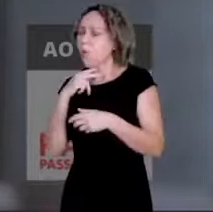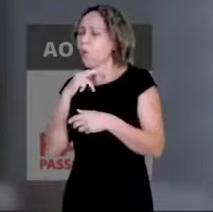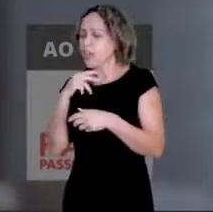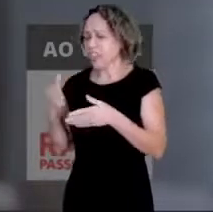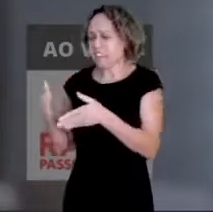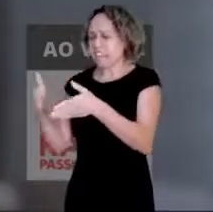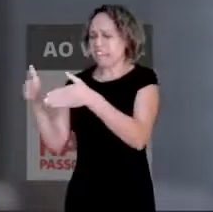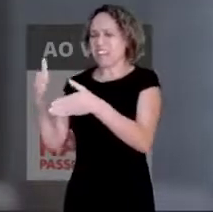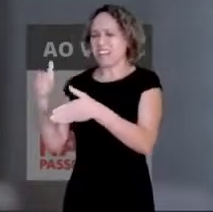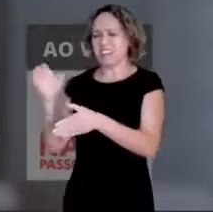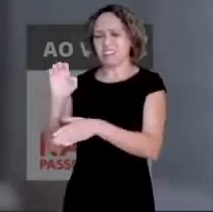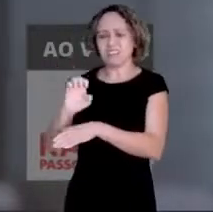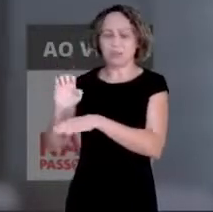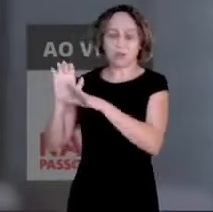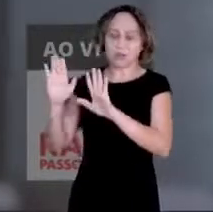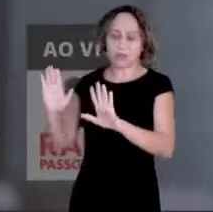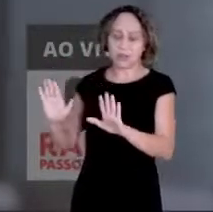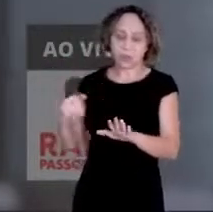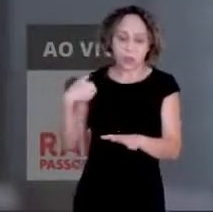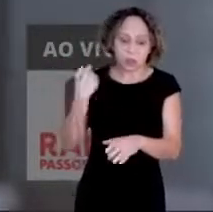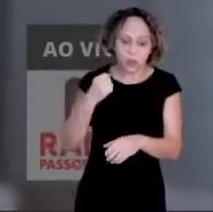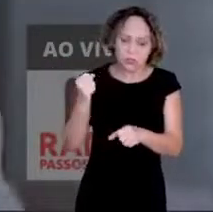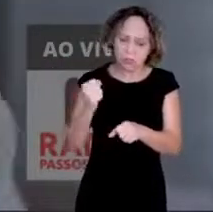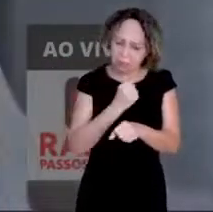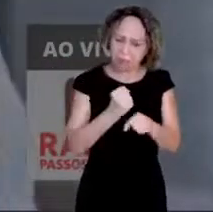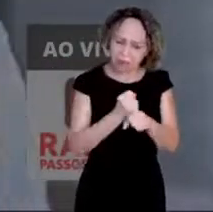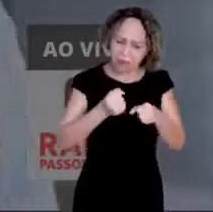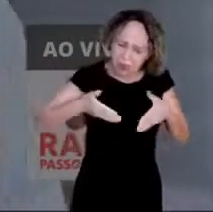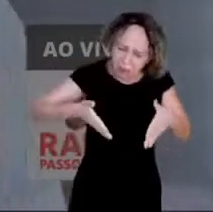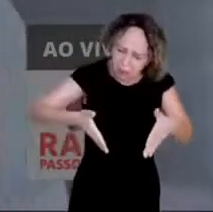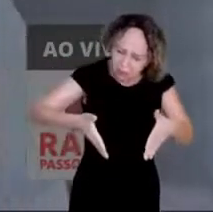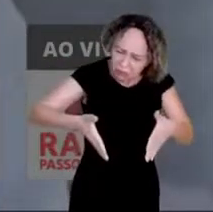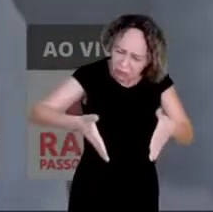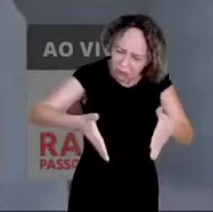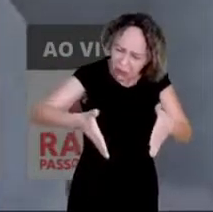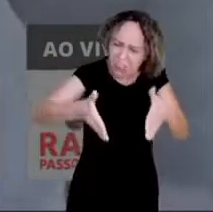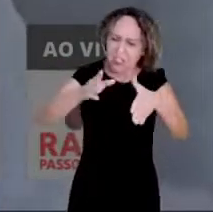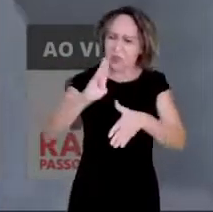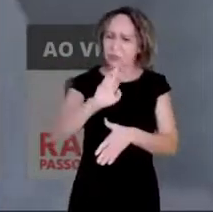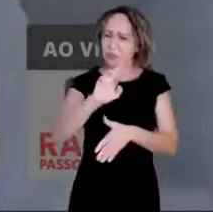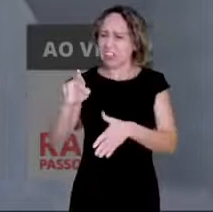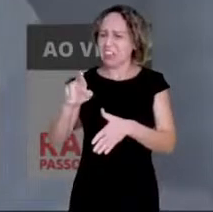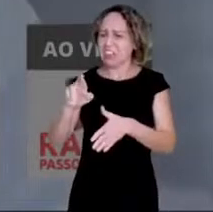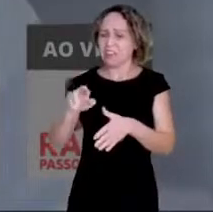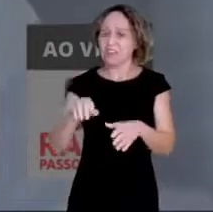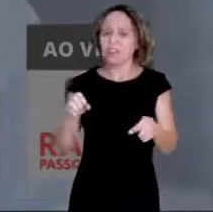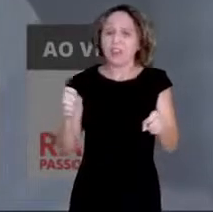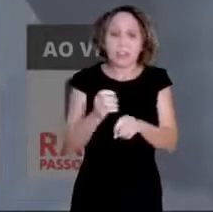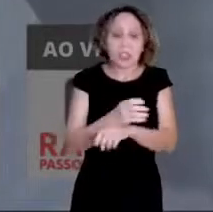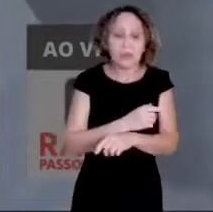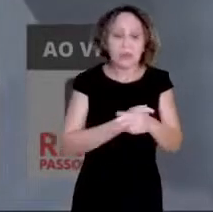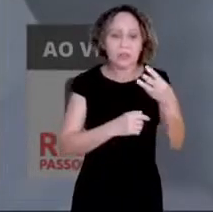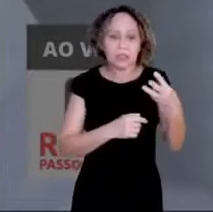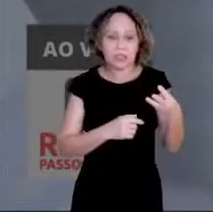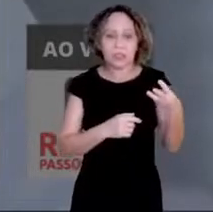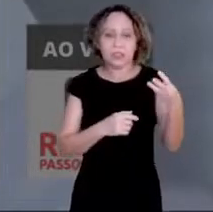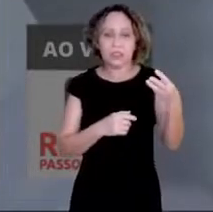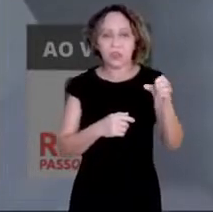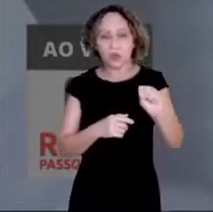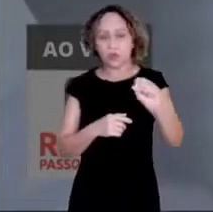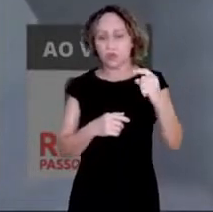aí você tem que construir, ô Mário, uma harmonia entre presidente da